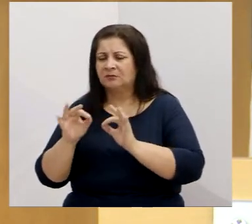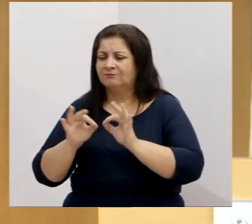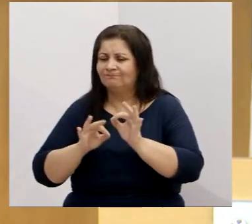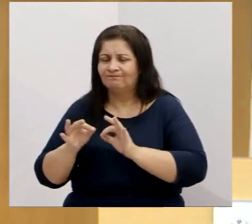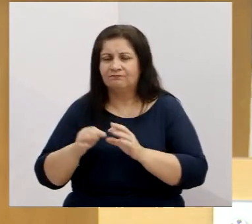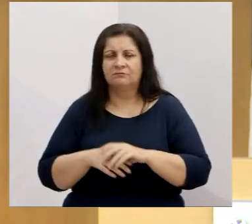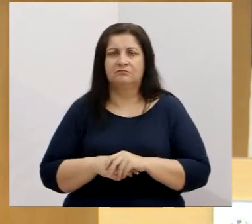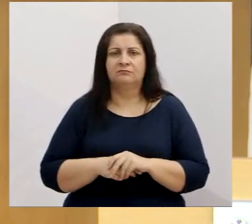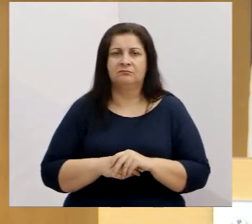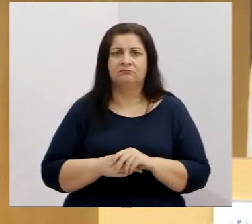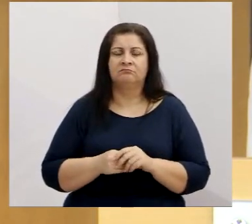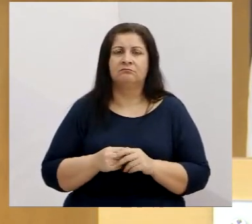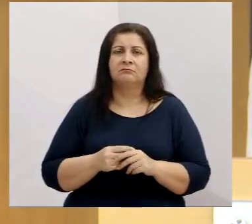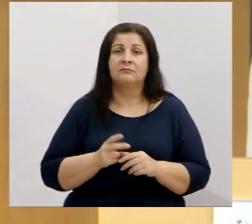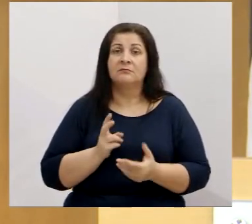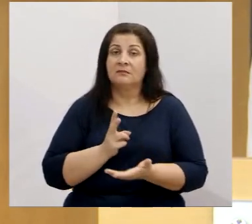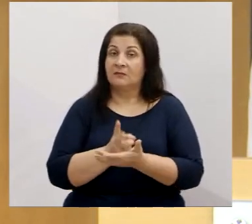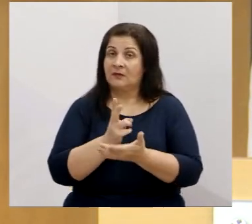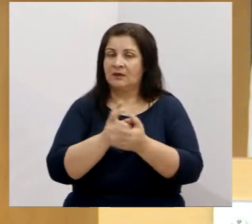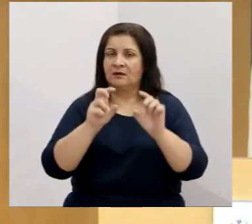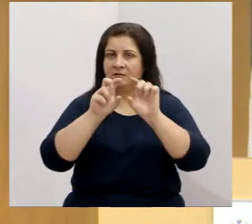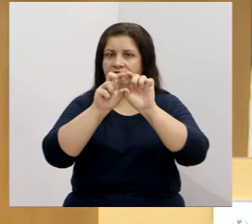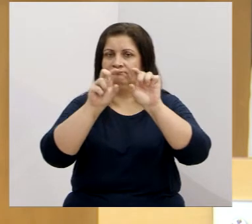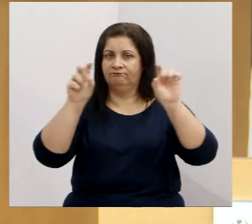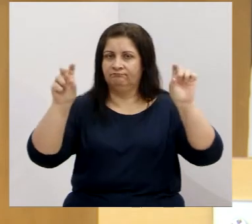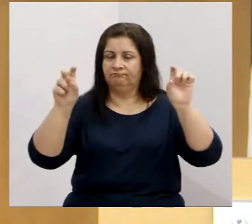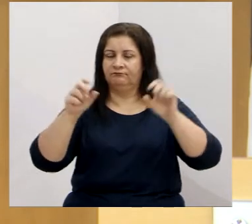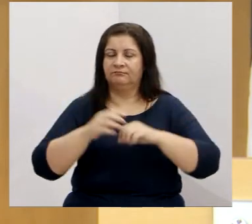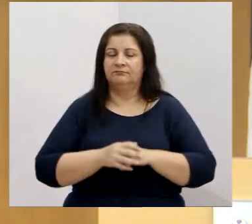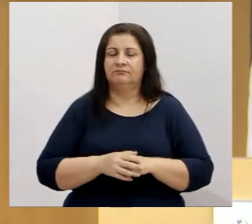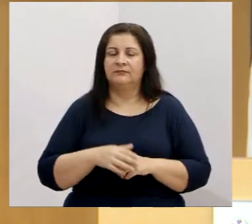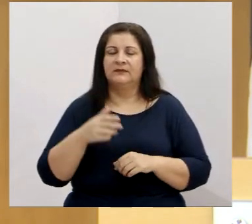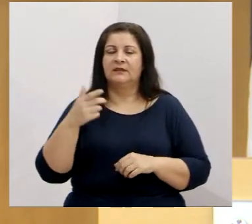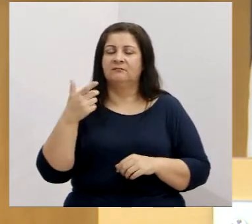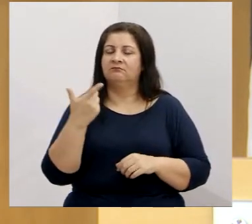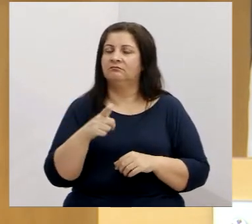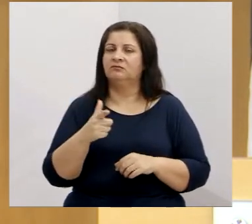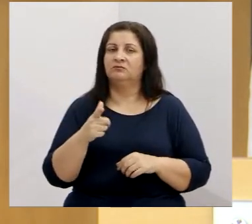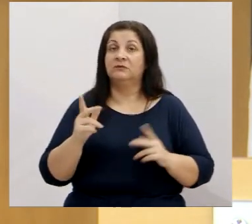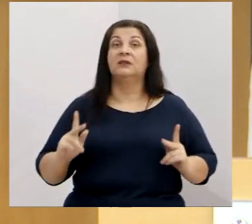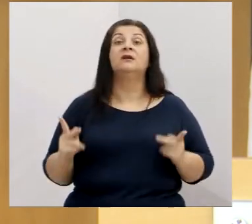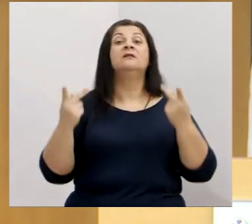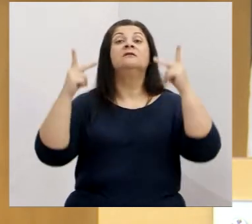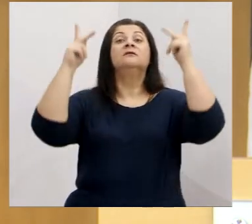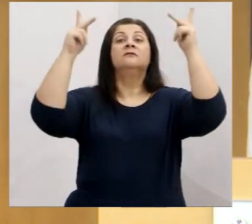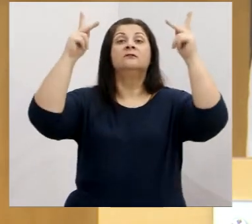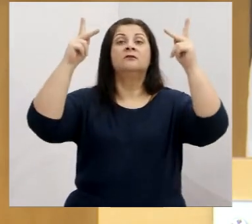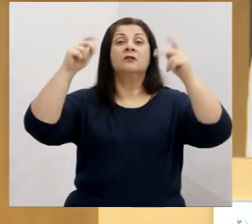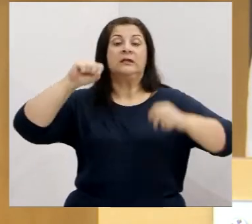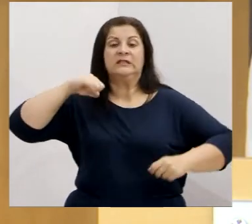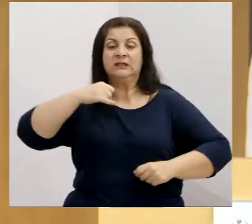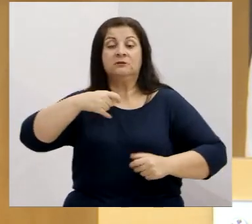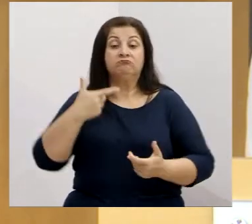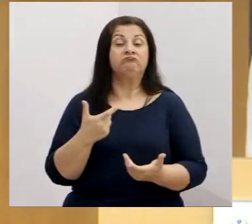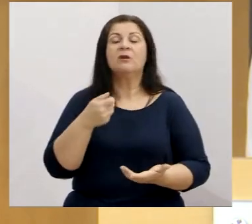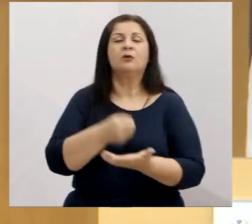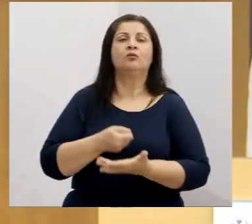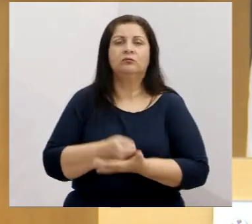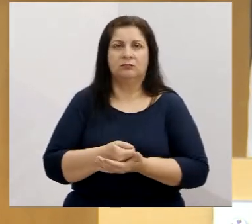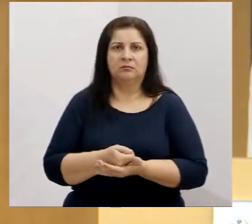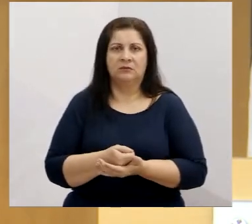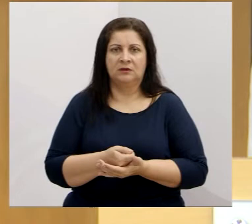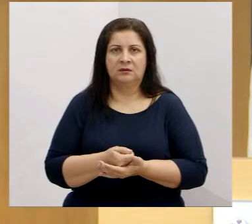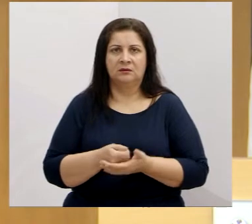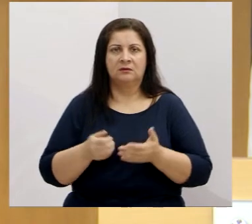e eu sempre falo uma frase aqui nessa Tribuna não existe vitória sem luta EA luta até hoje ela continua